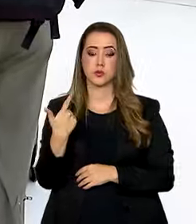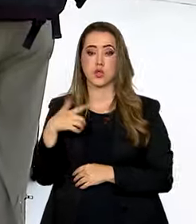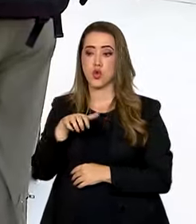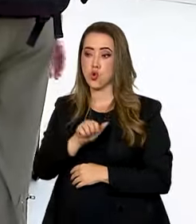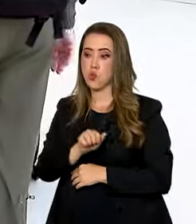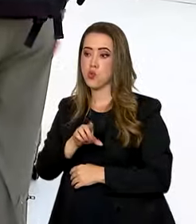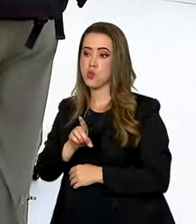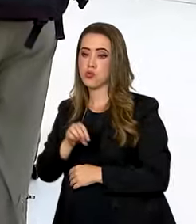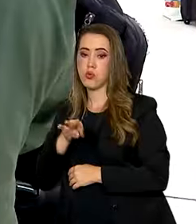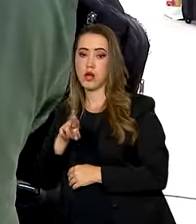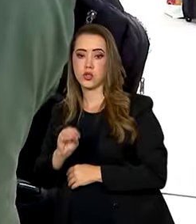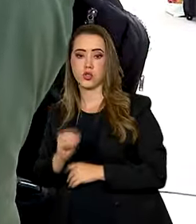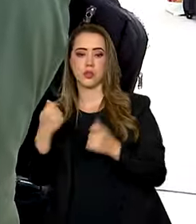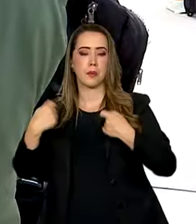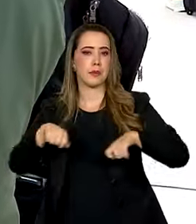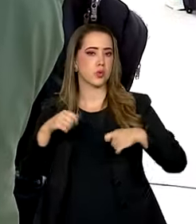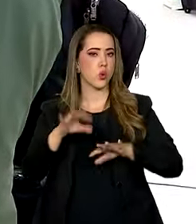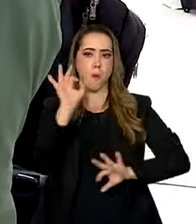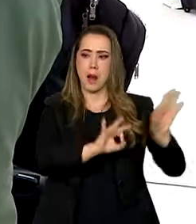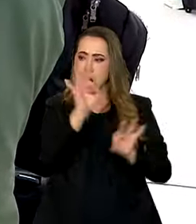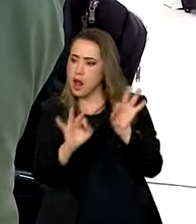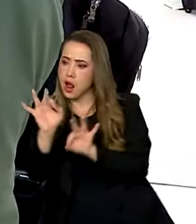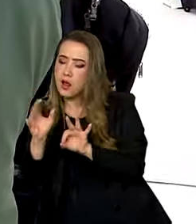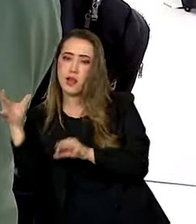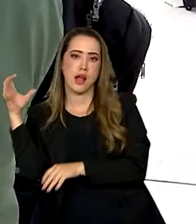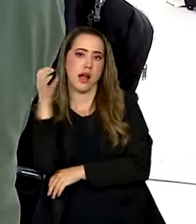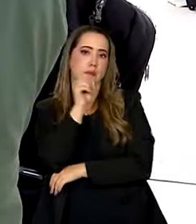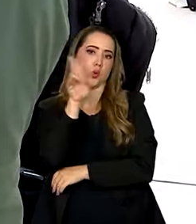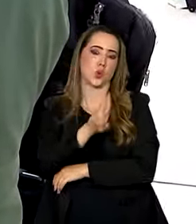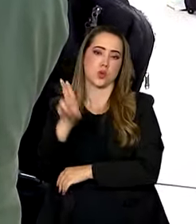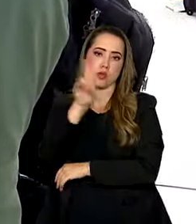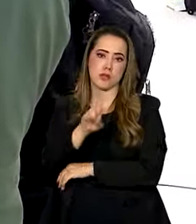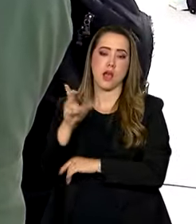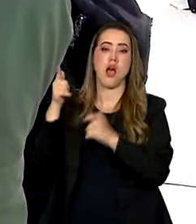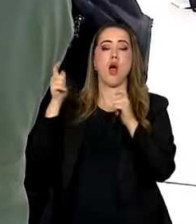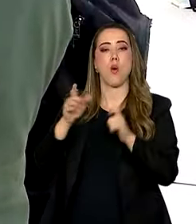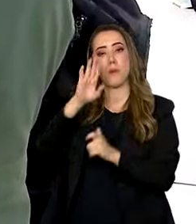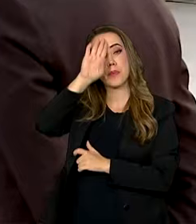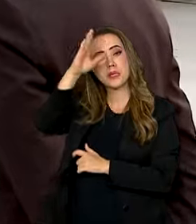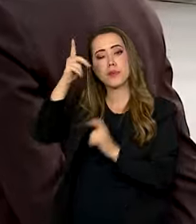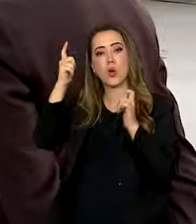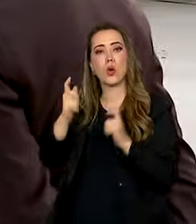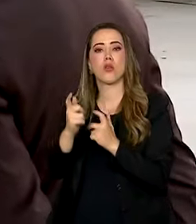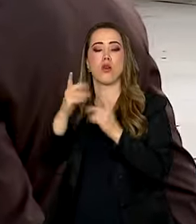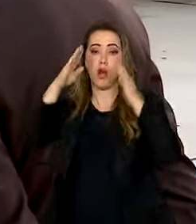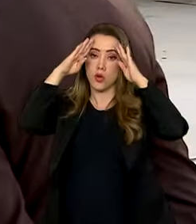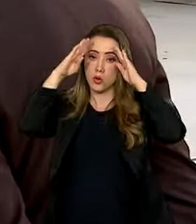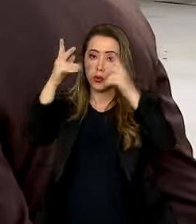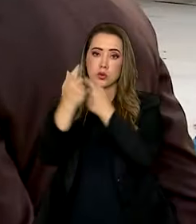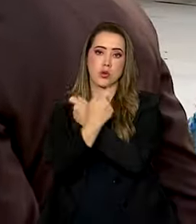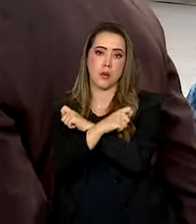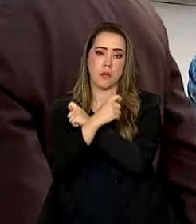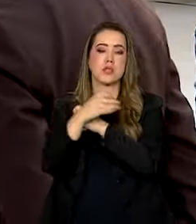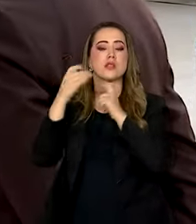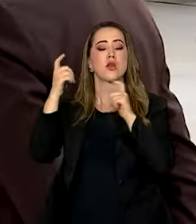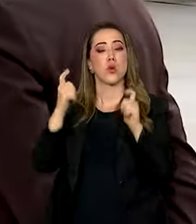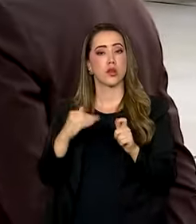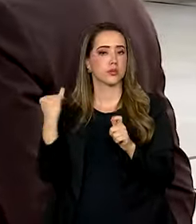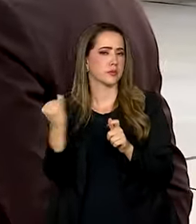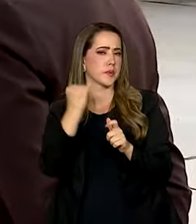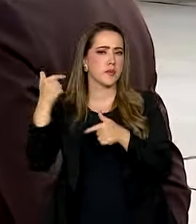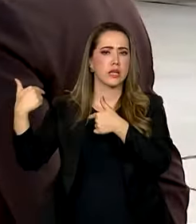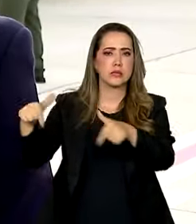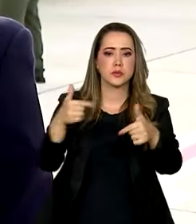que organizar a jato um esquema que permitisse usar o aeroporto de Fiumicino, o principal de Roma, para ser uma base importante para